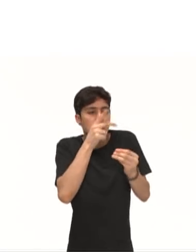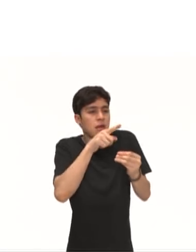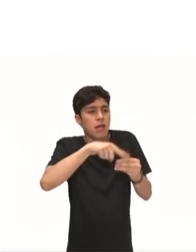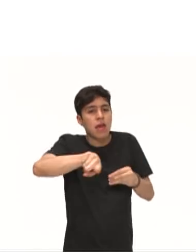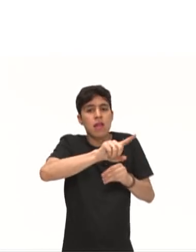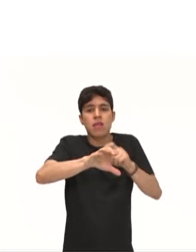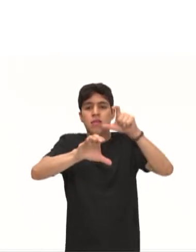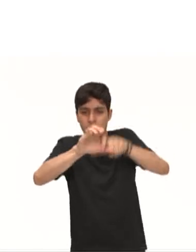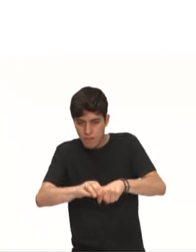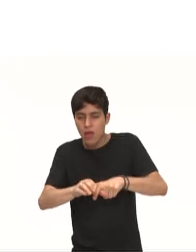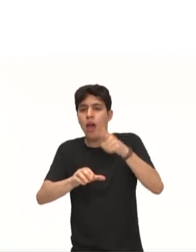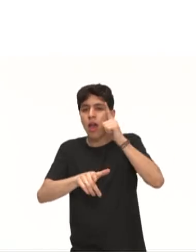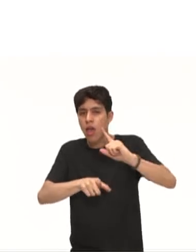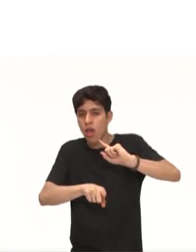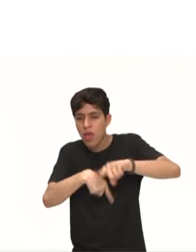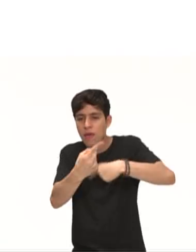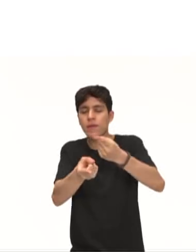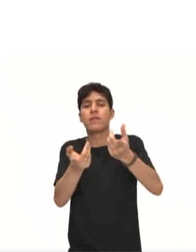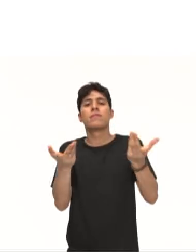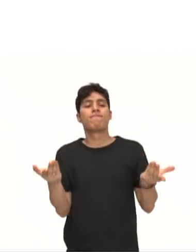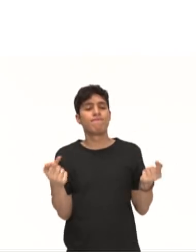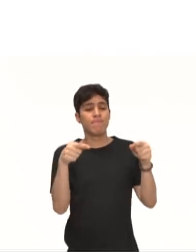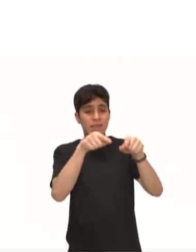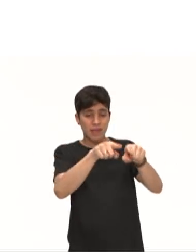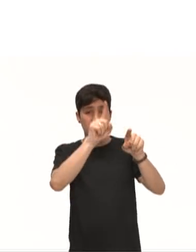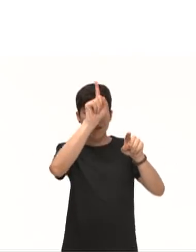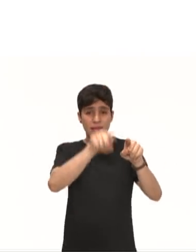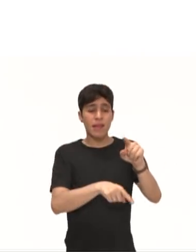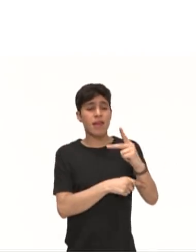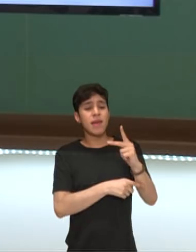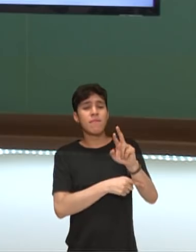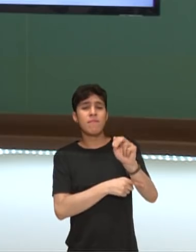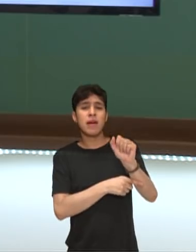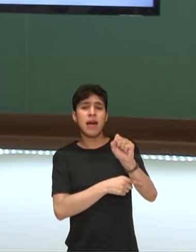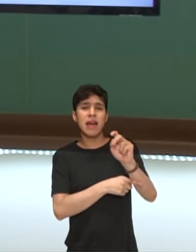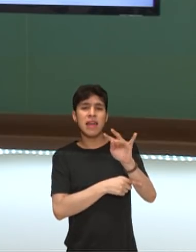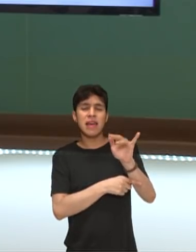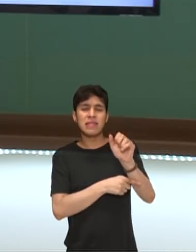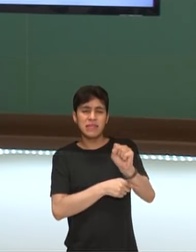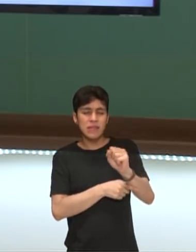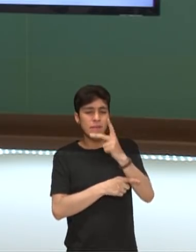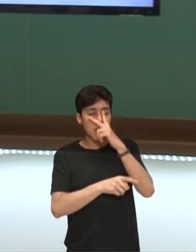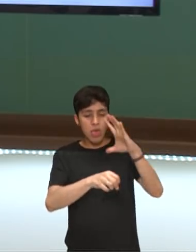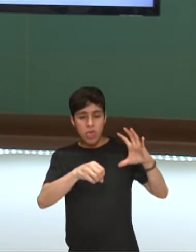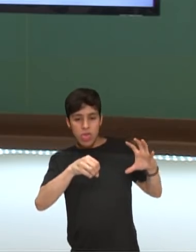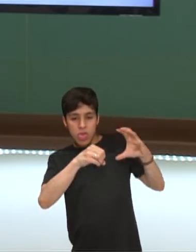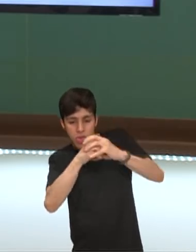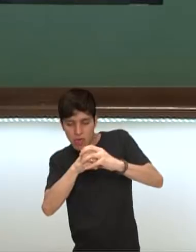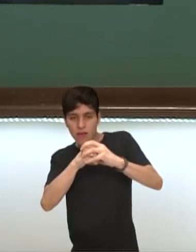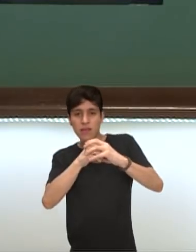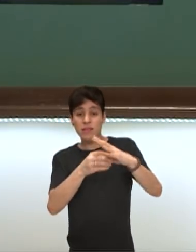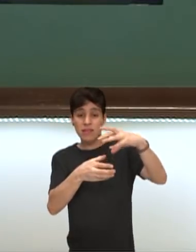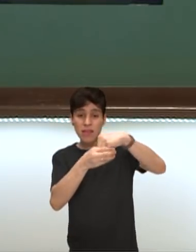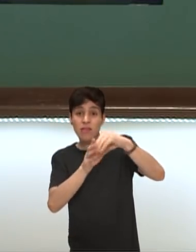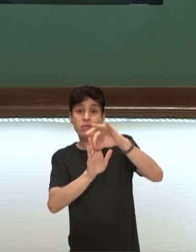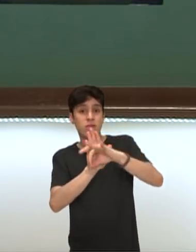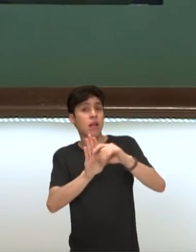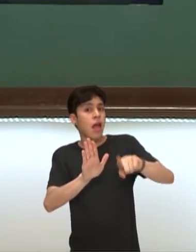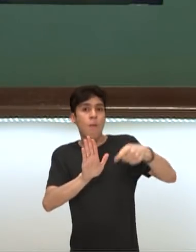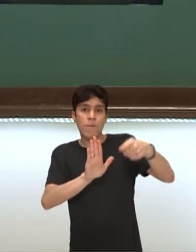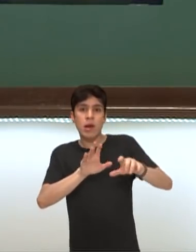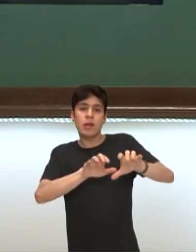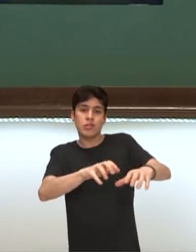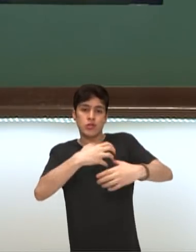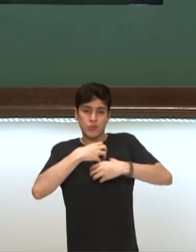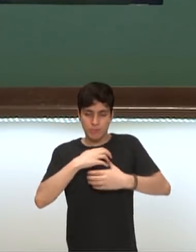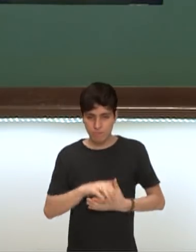organismo, e são parasitas intracelulares obrigatórios. Tá? Então, pessoal, durante a